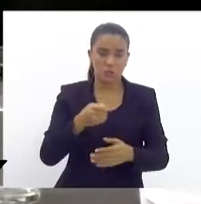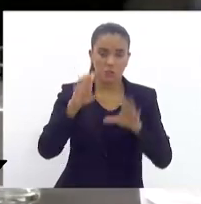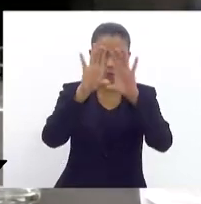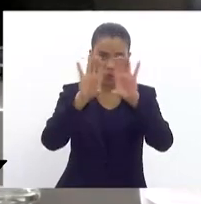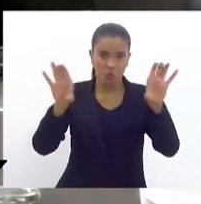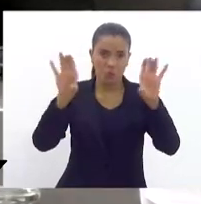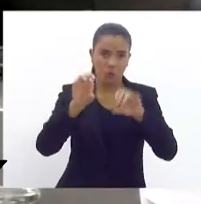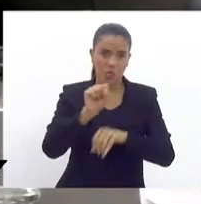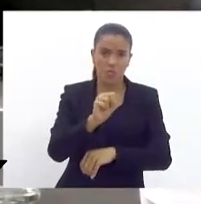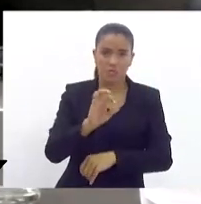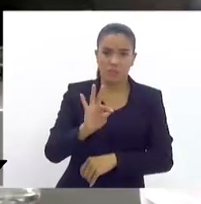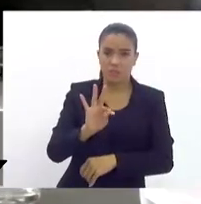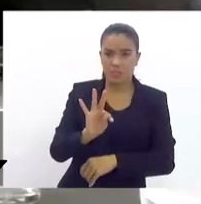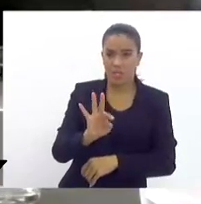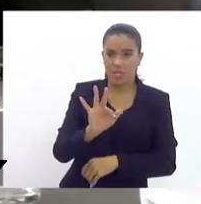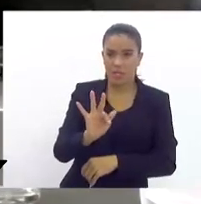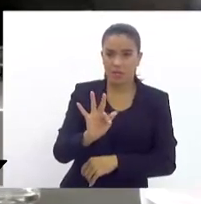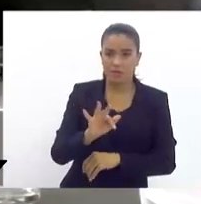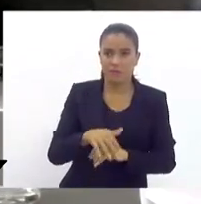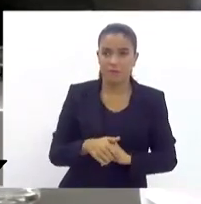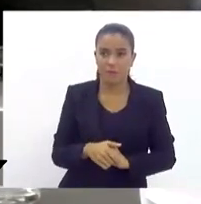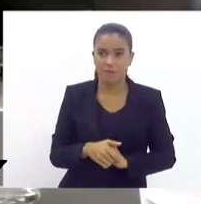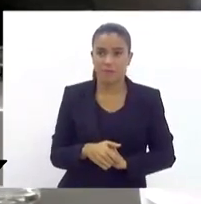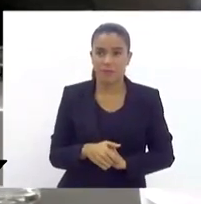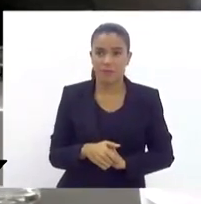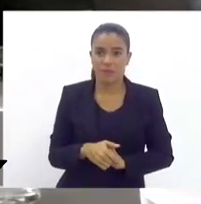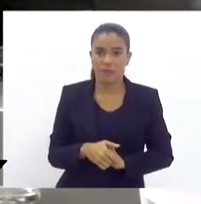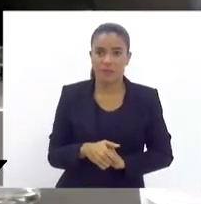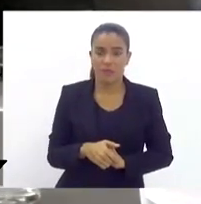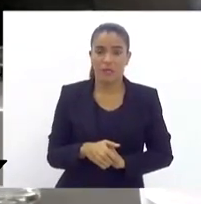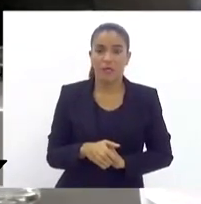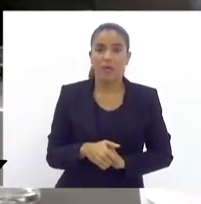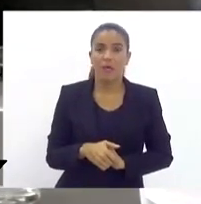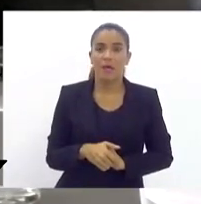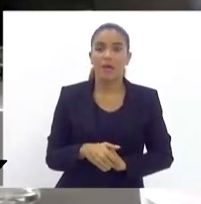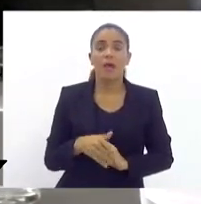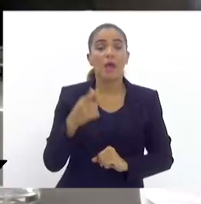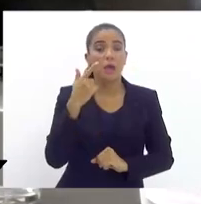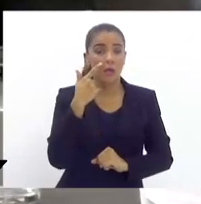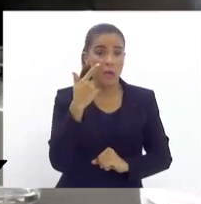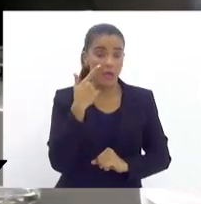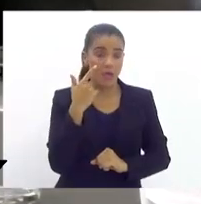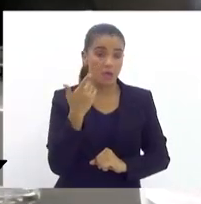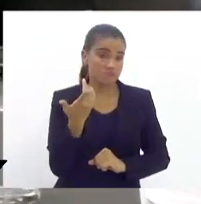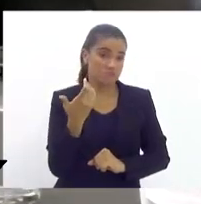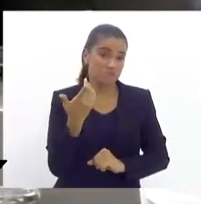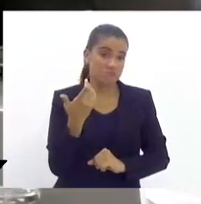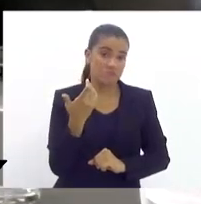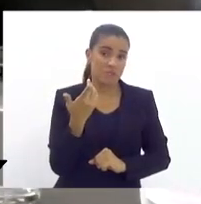não é inadequada. Então, apenas isso. Queria registrar meu voto divergente, mas sem grandes...